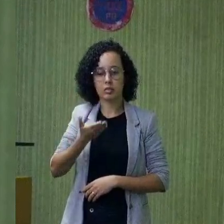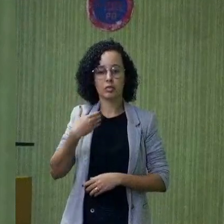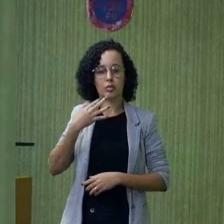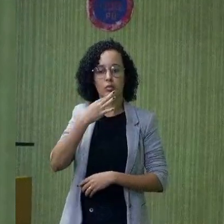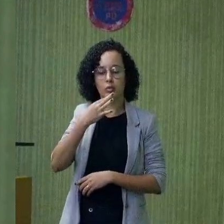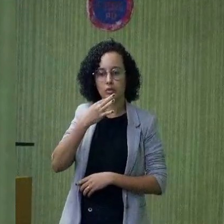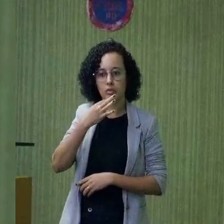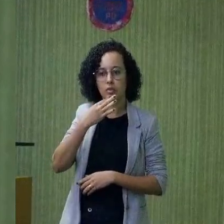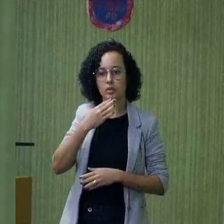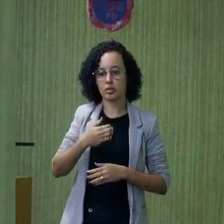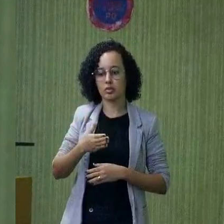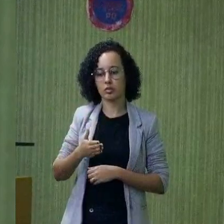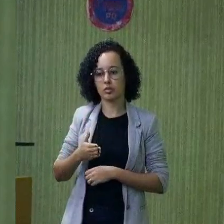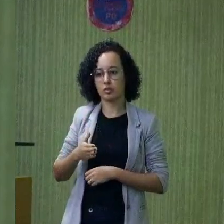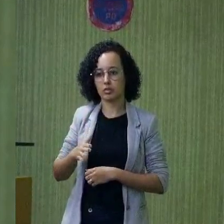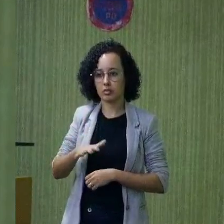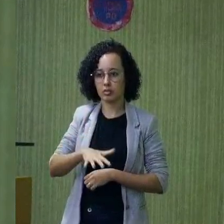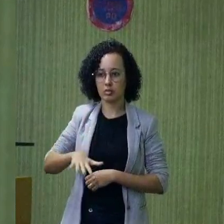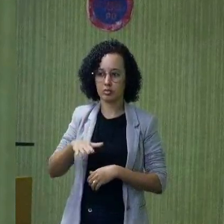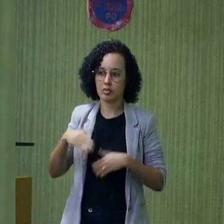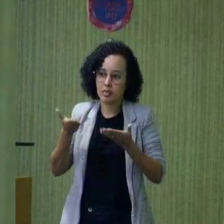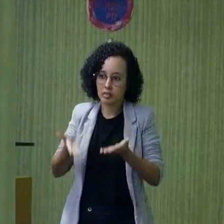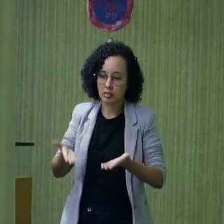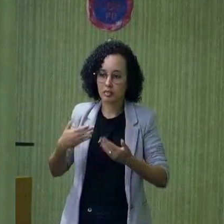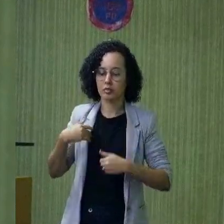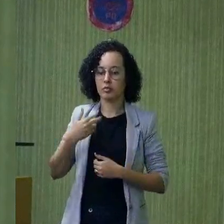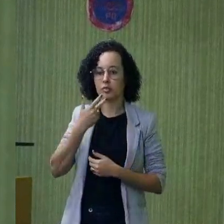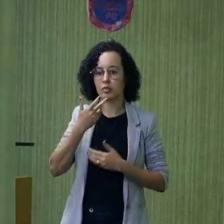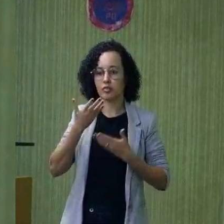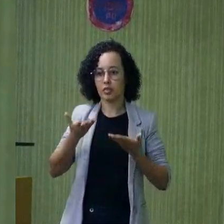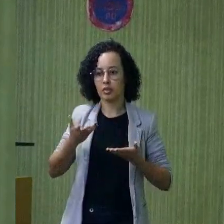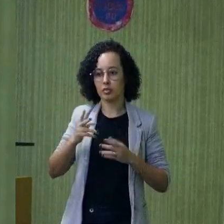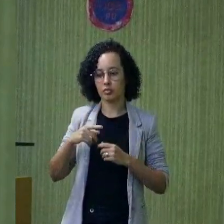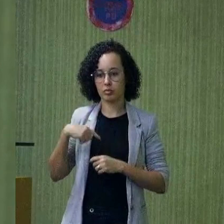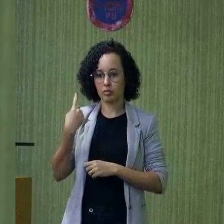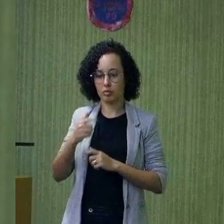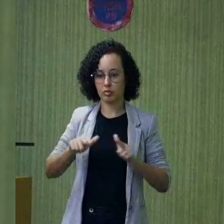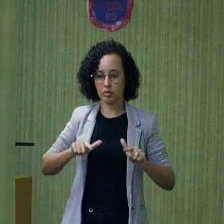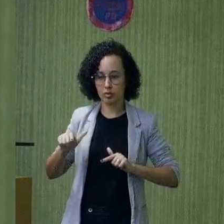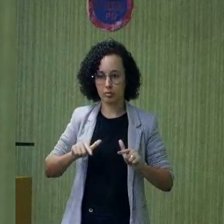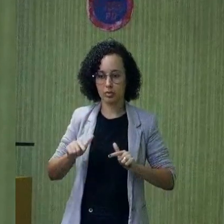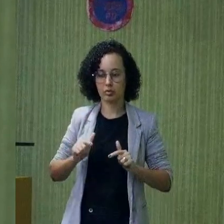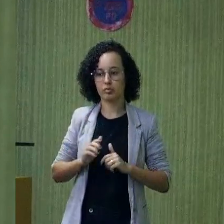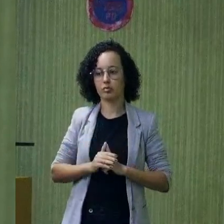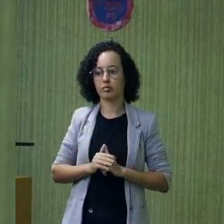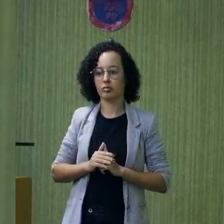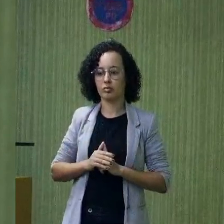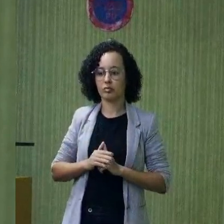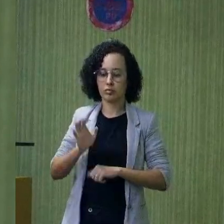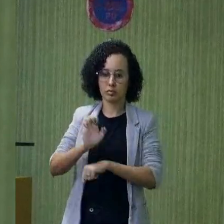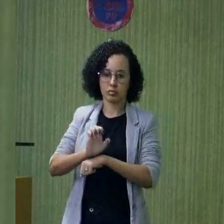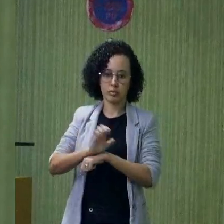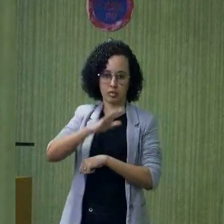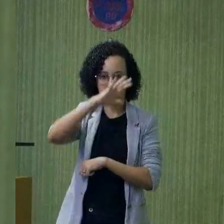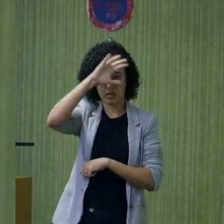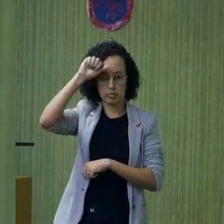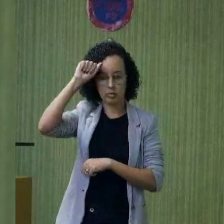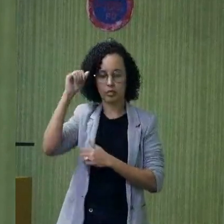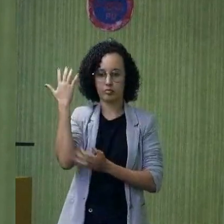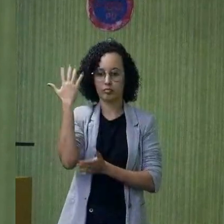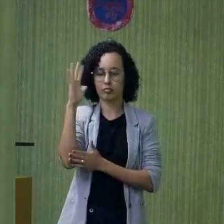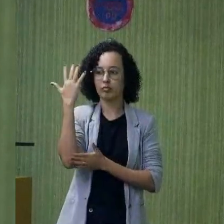essa situação é isso gente que eu queria falar da do nosso trabalho em relação ao nosso estado Amazonas